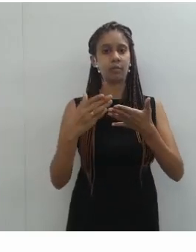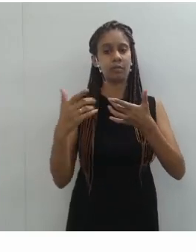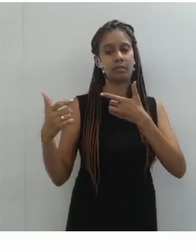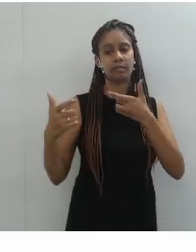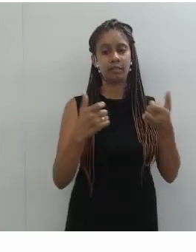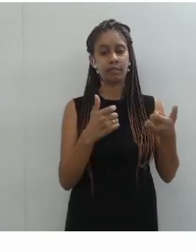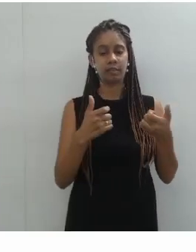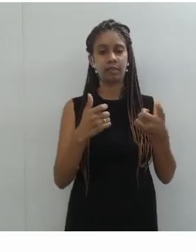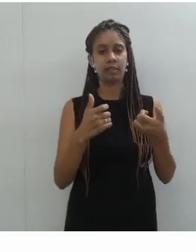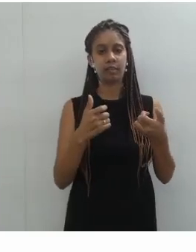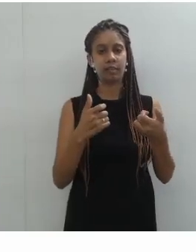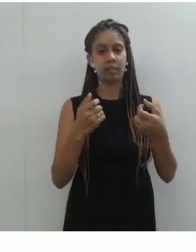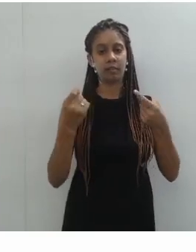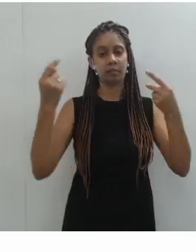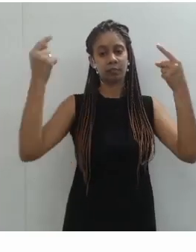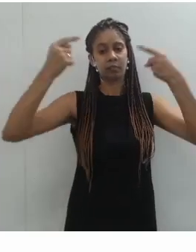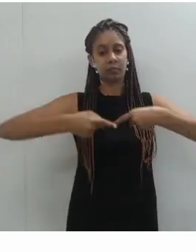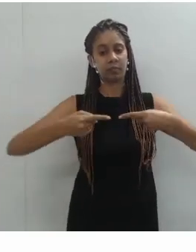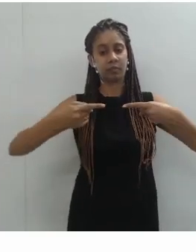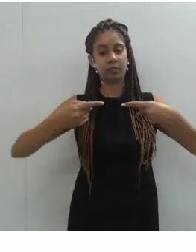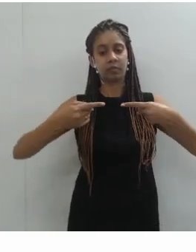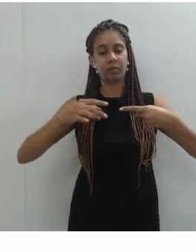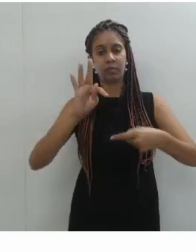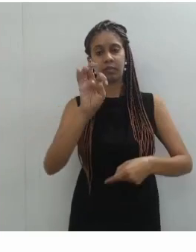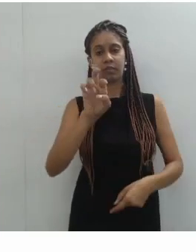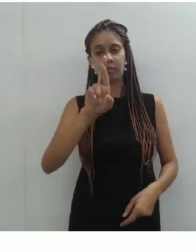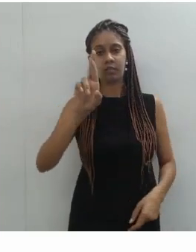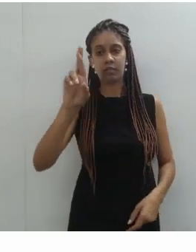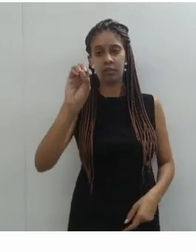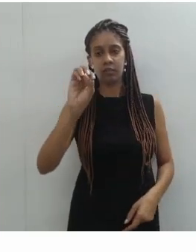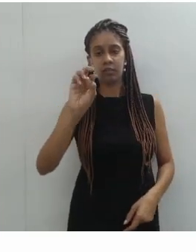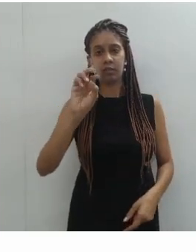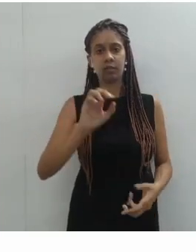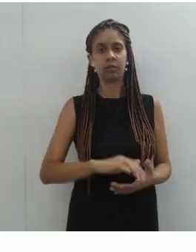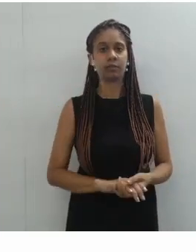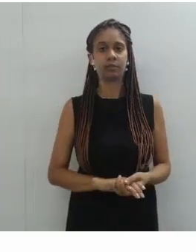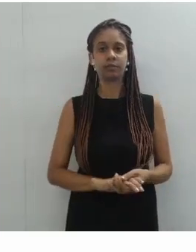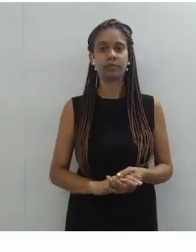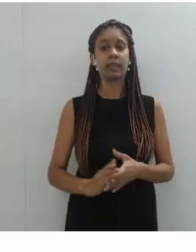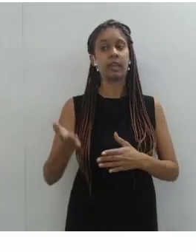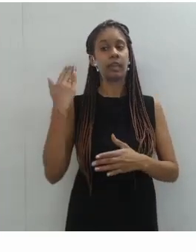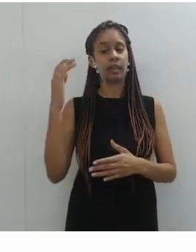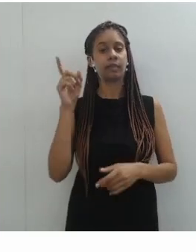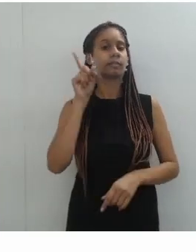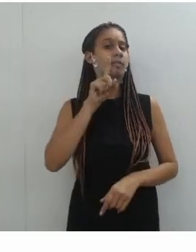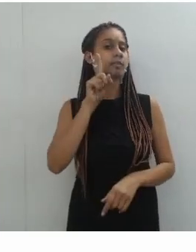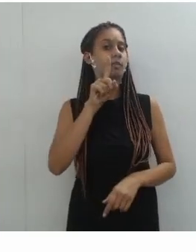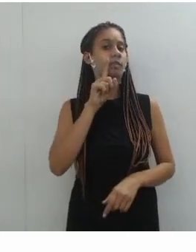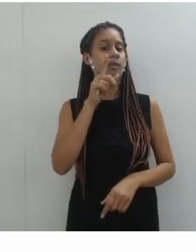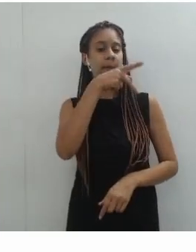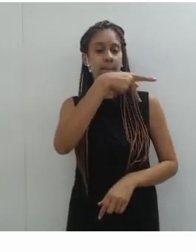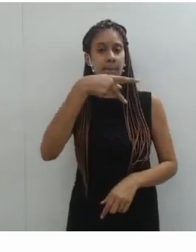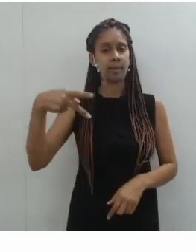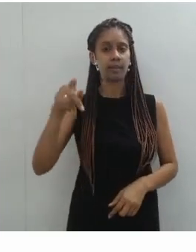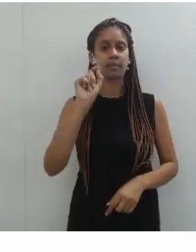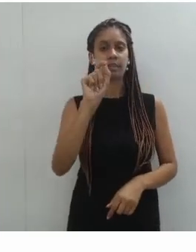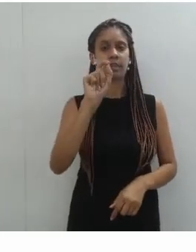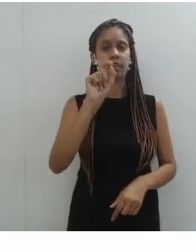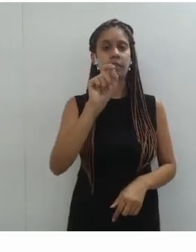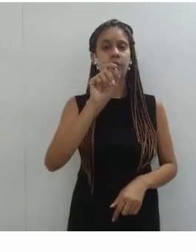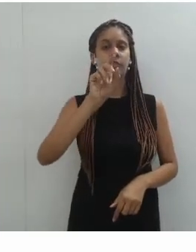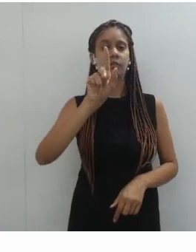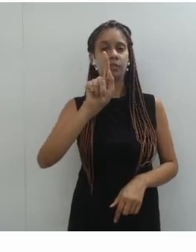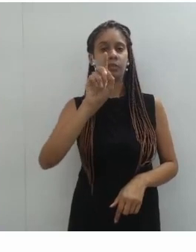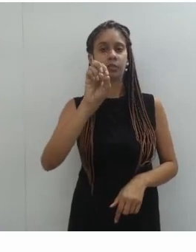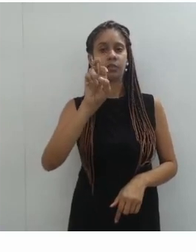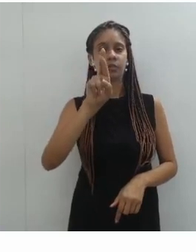terror, desenvolvida pelos Estados Unidos da América, na época presidida por George W. Bush. Bacana?